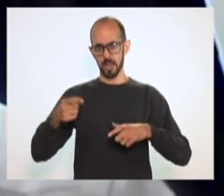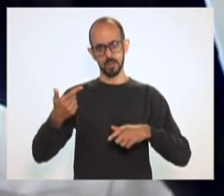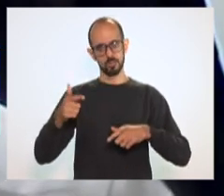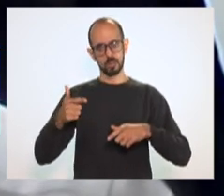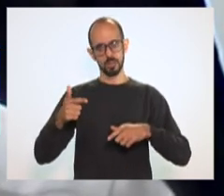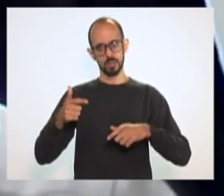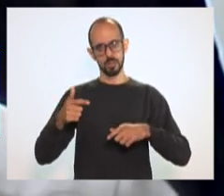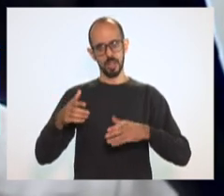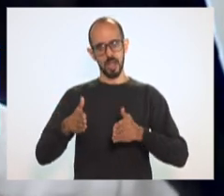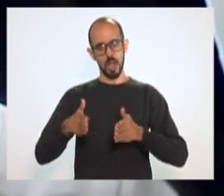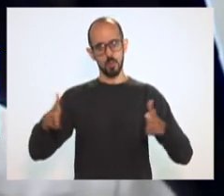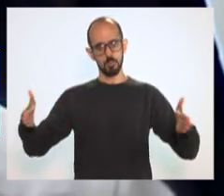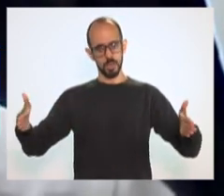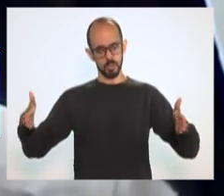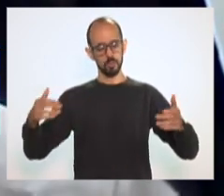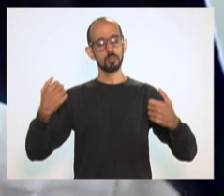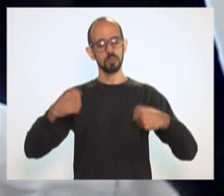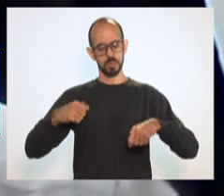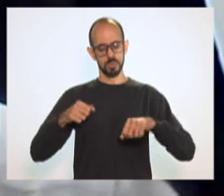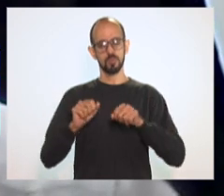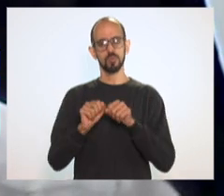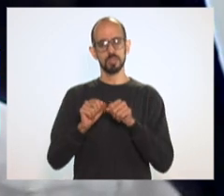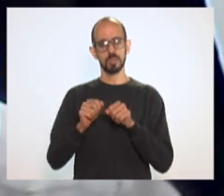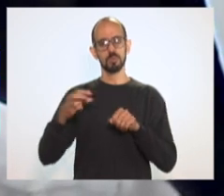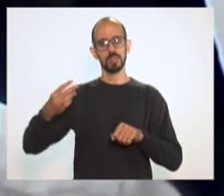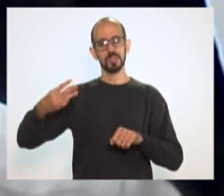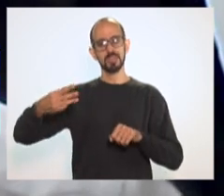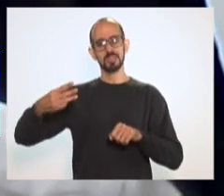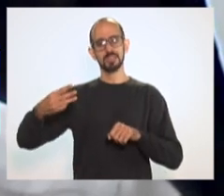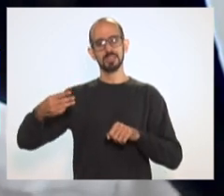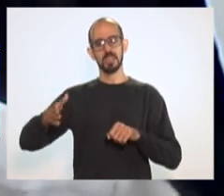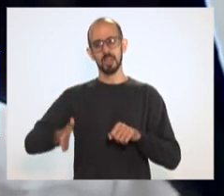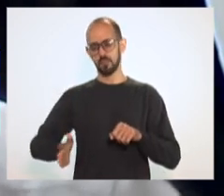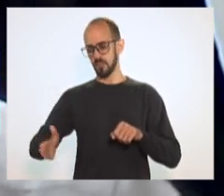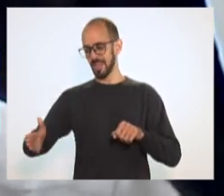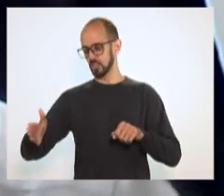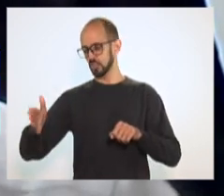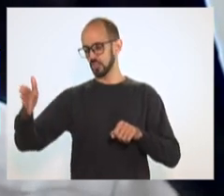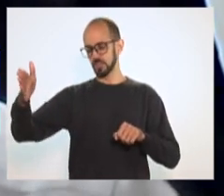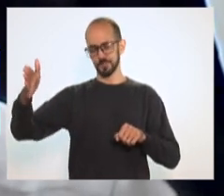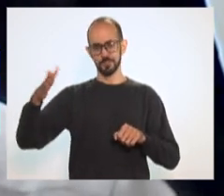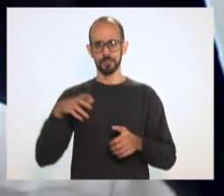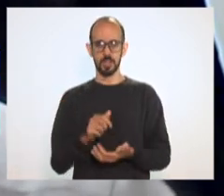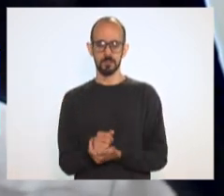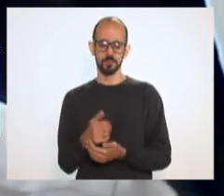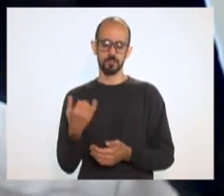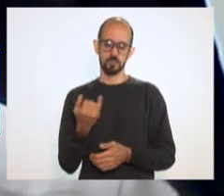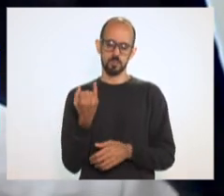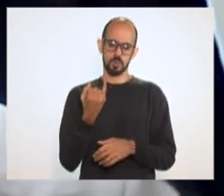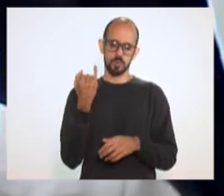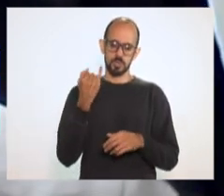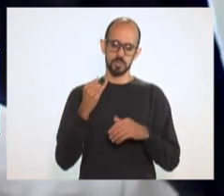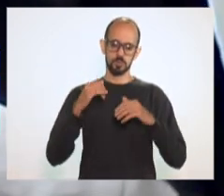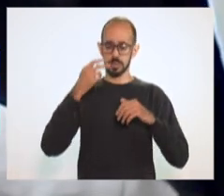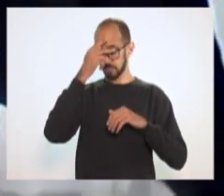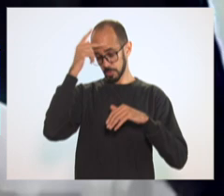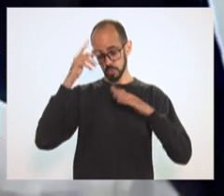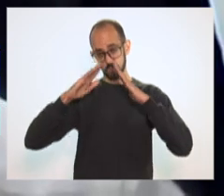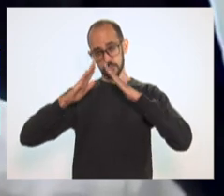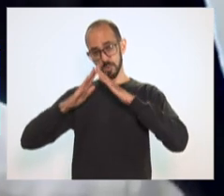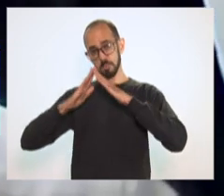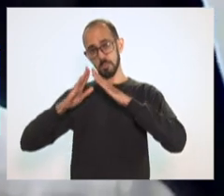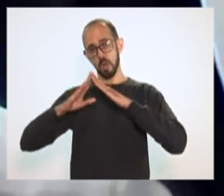necessidade de fazer uma terceira faixa e eu tenho certeza da importância dessa intervenção para os moradores da região de